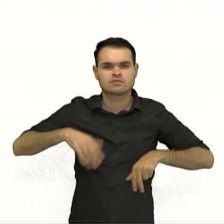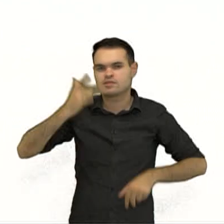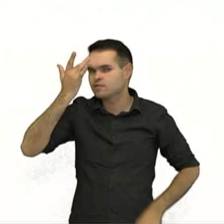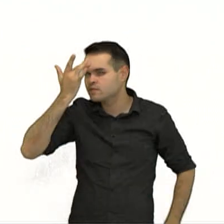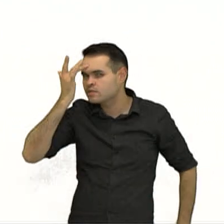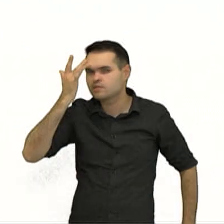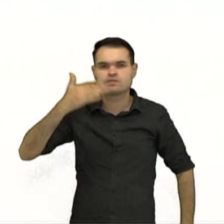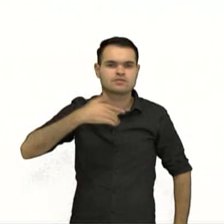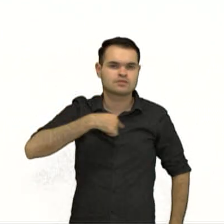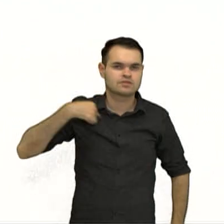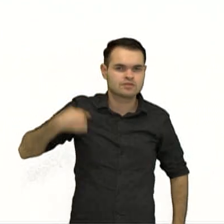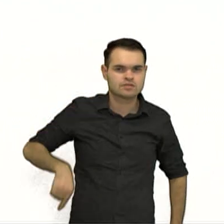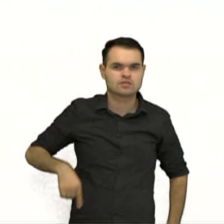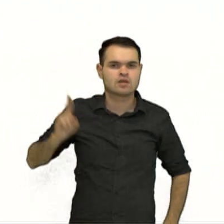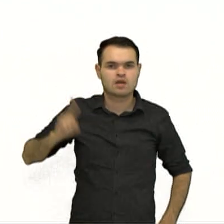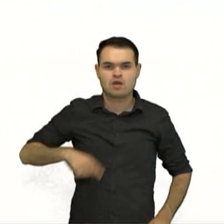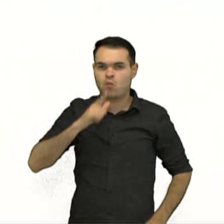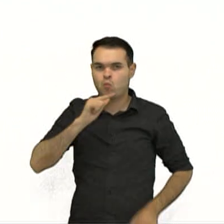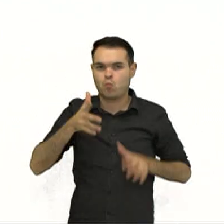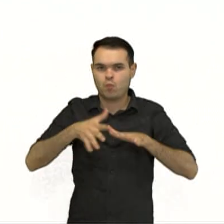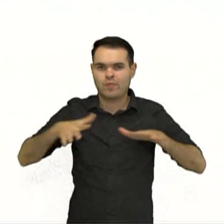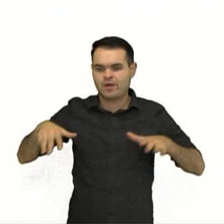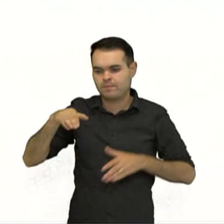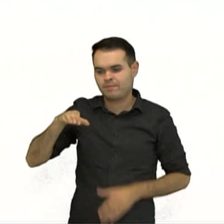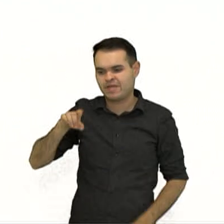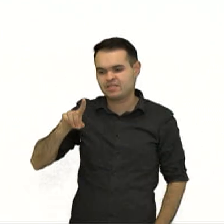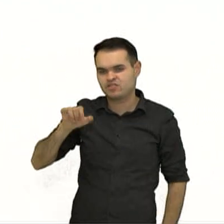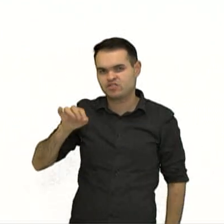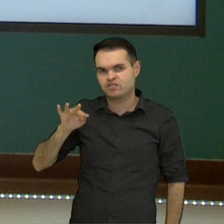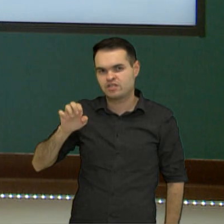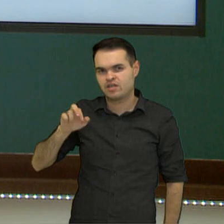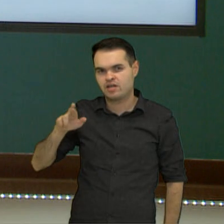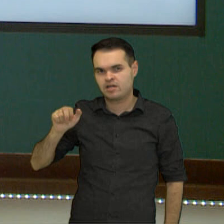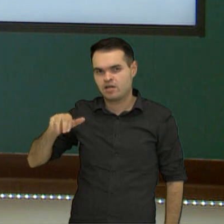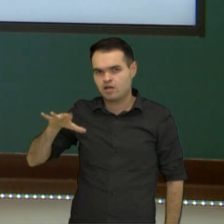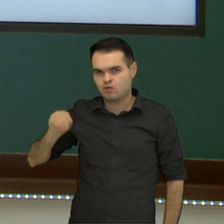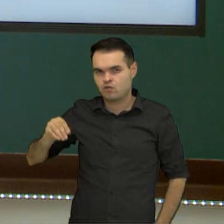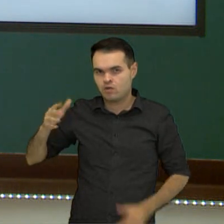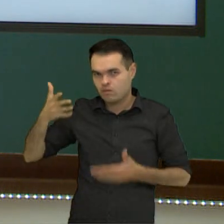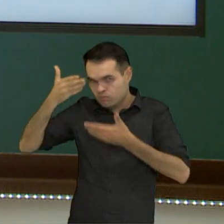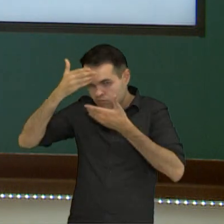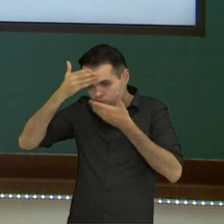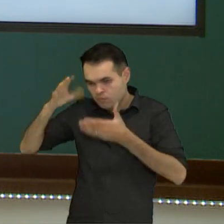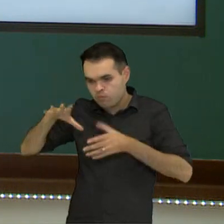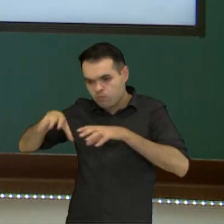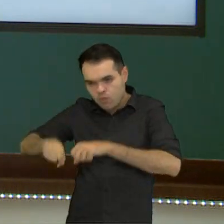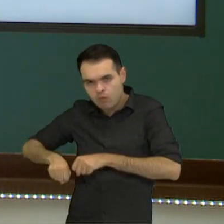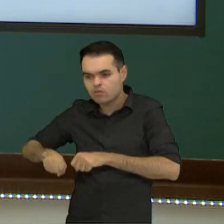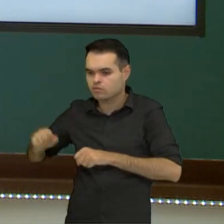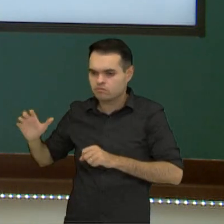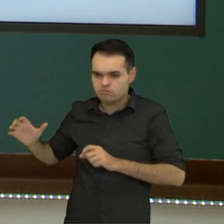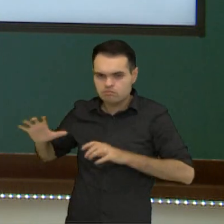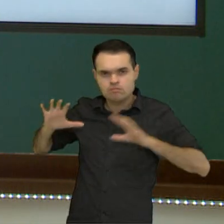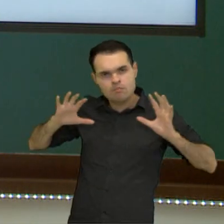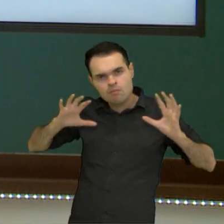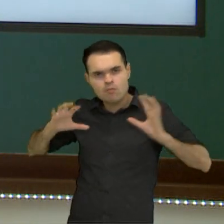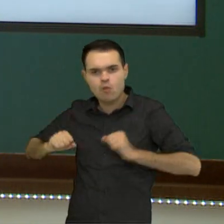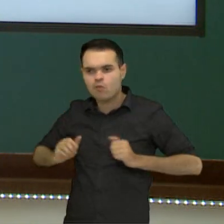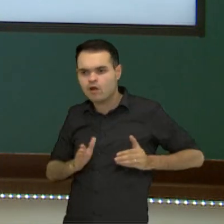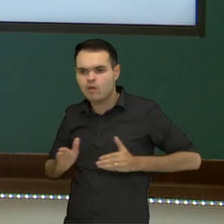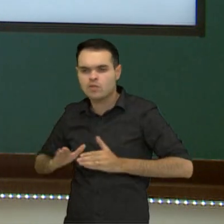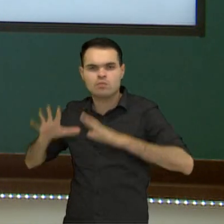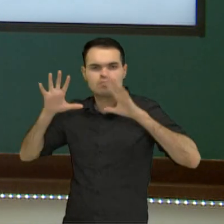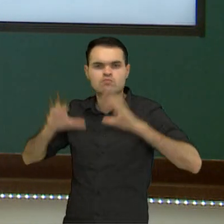Pelo mar Mediterrâneo, que era controlado pelos muçulmanos. Então aí reconquistaram, né? parte dessas rotas